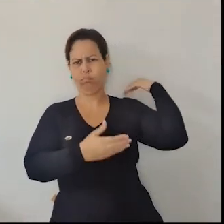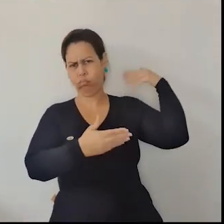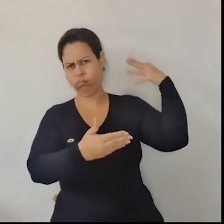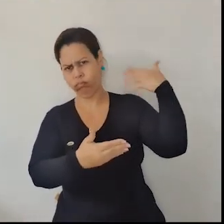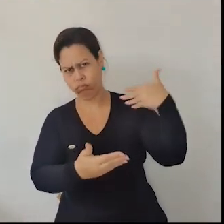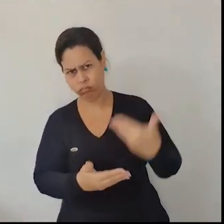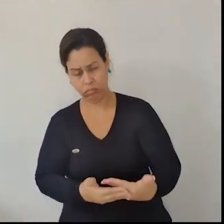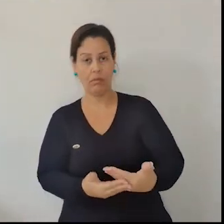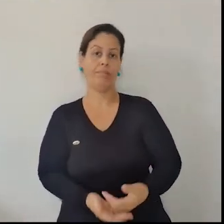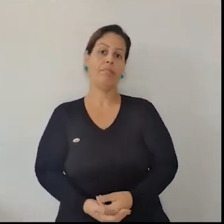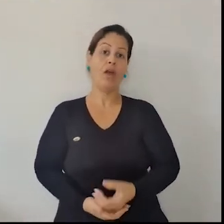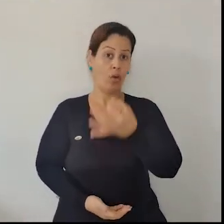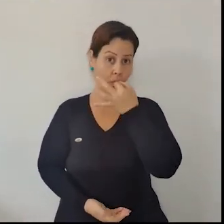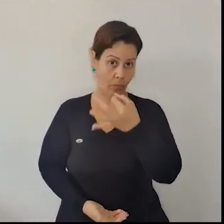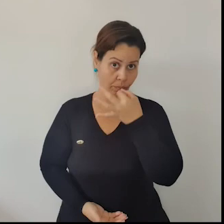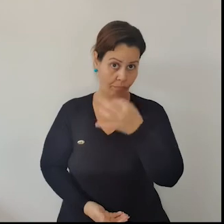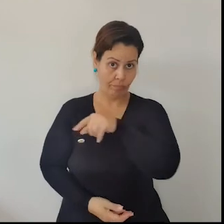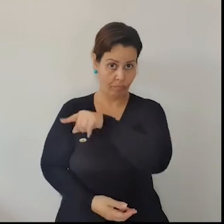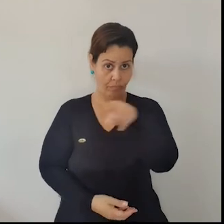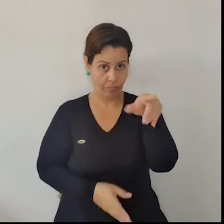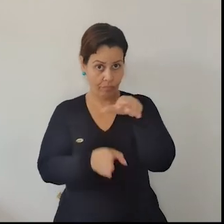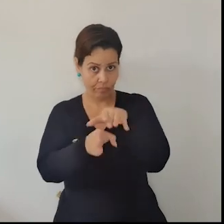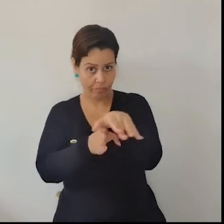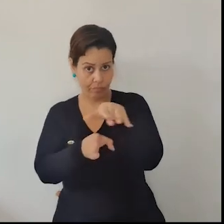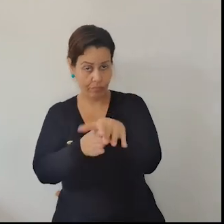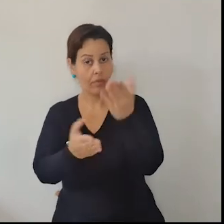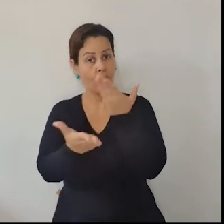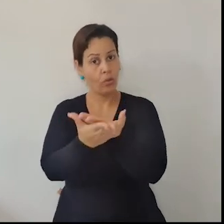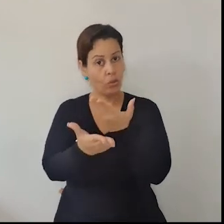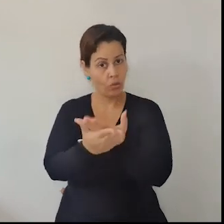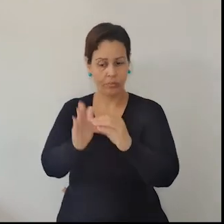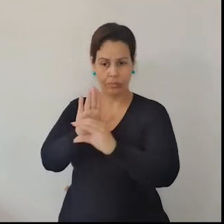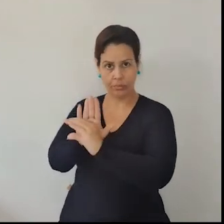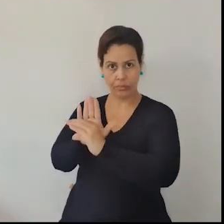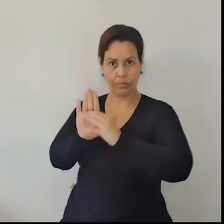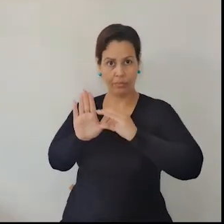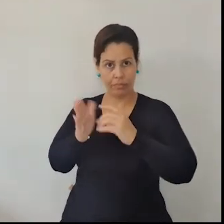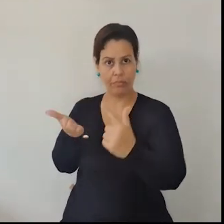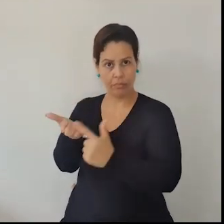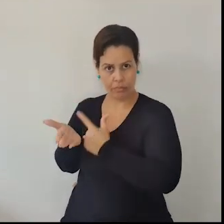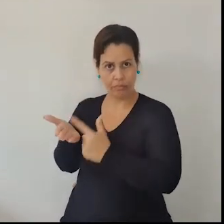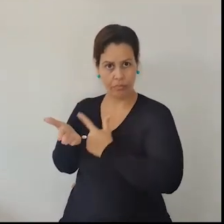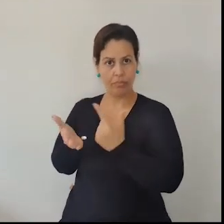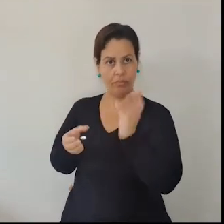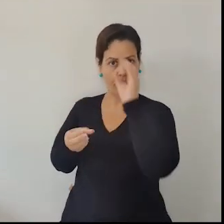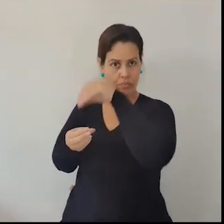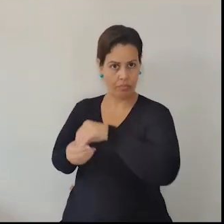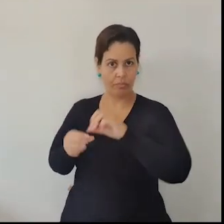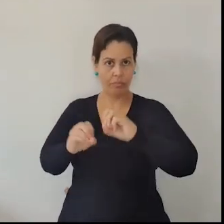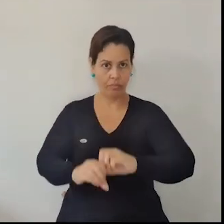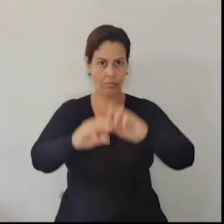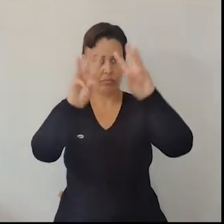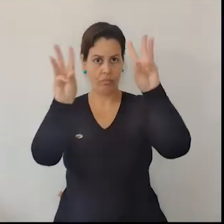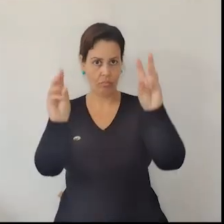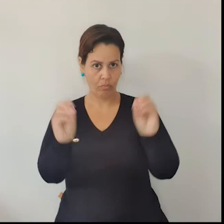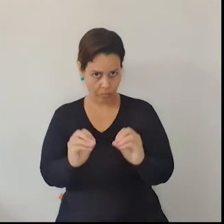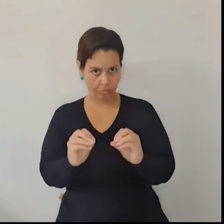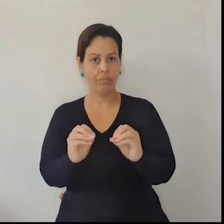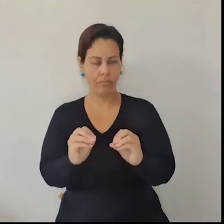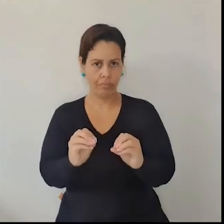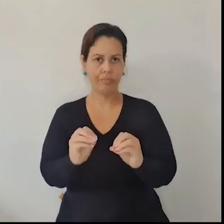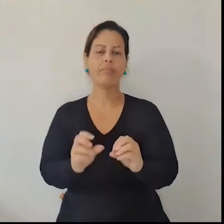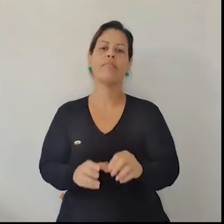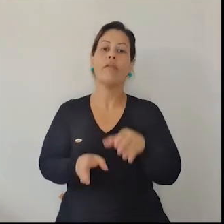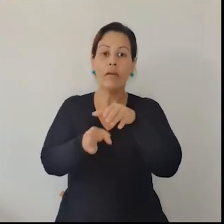vocês estudem o capítulo do livro que está disponível lá no Moodle Sugiro que vocês